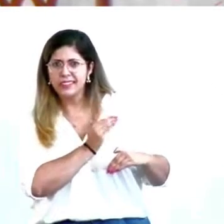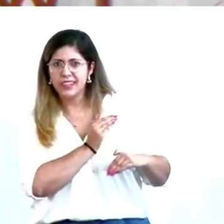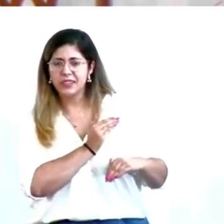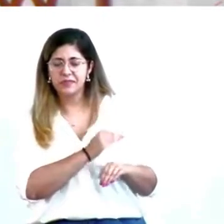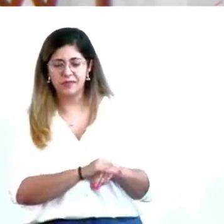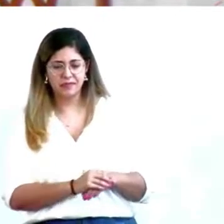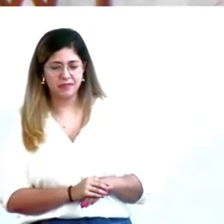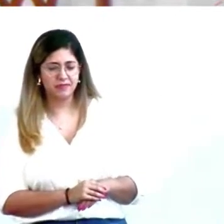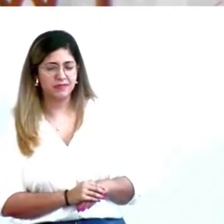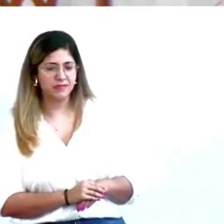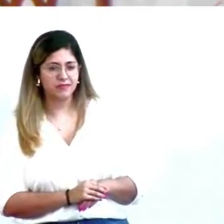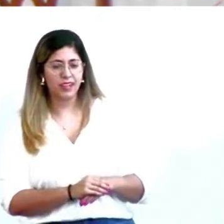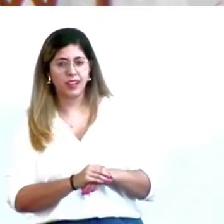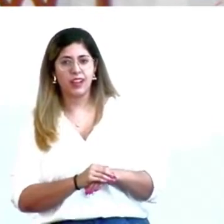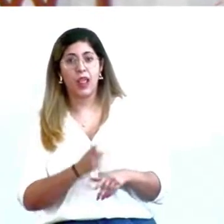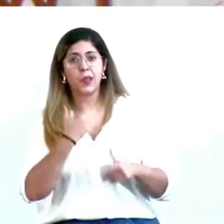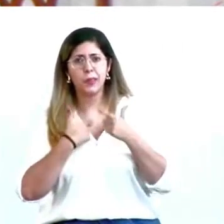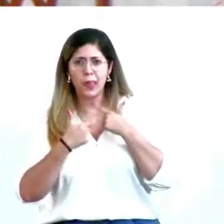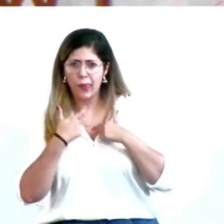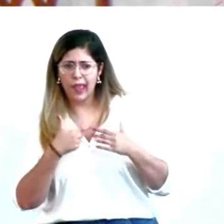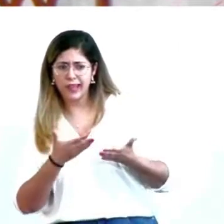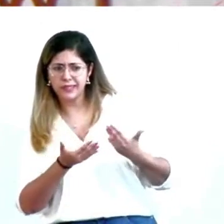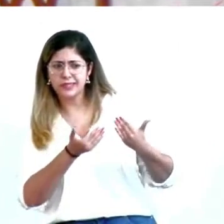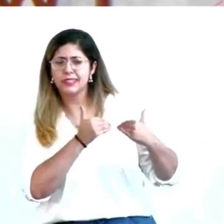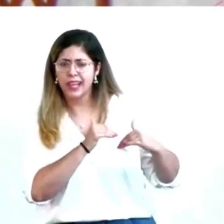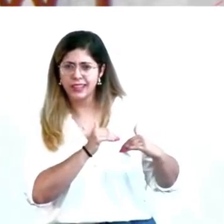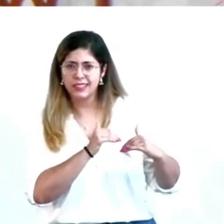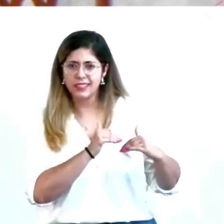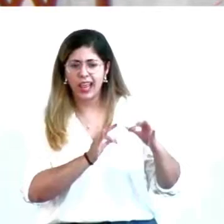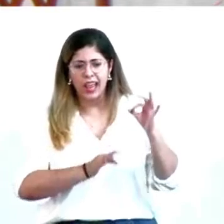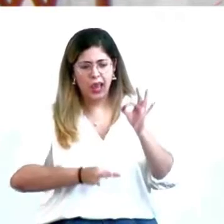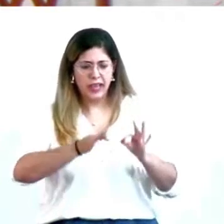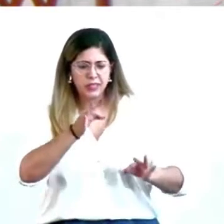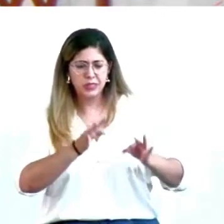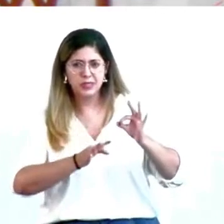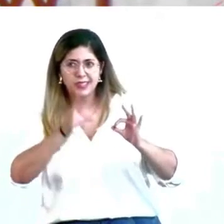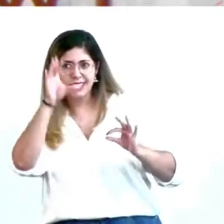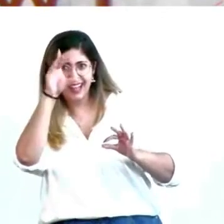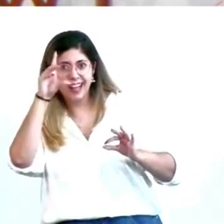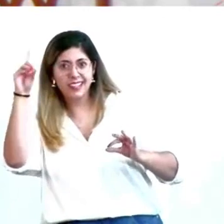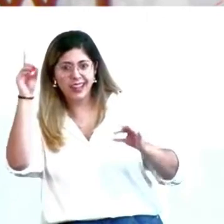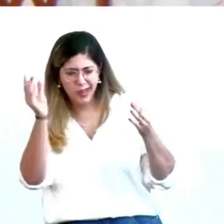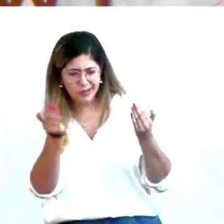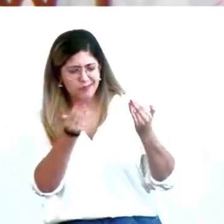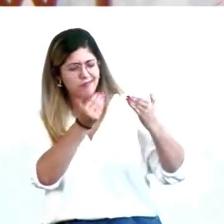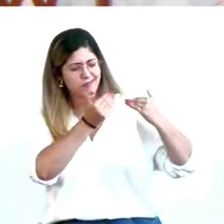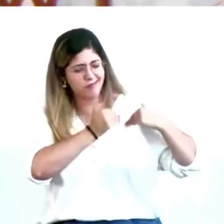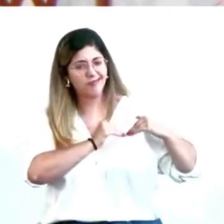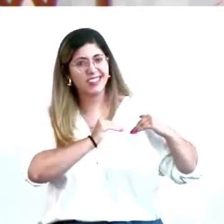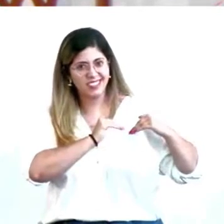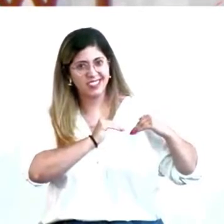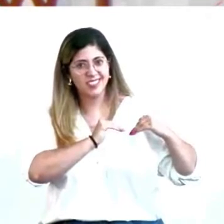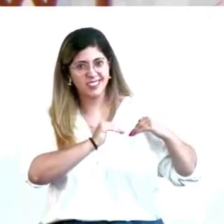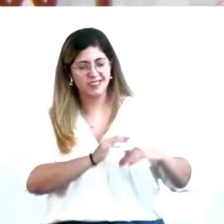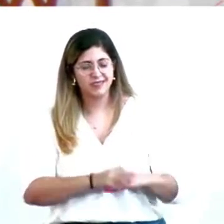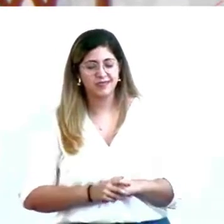bondade em nós, do que é a justiça de Deus em nós.